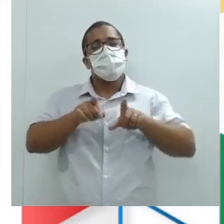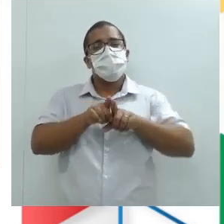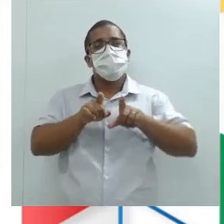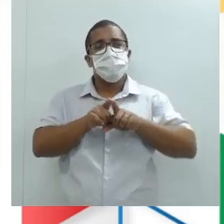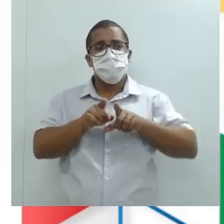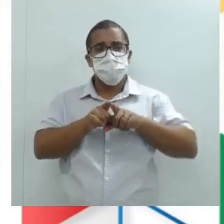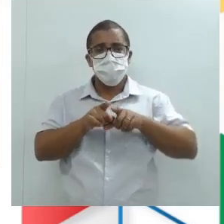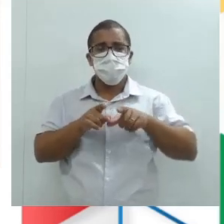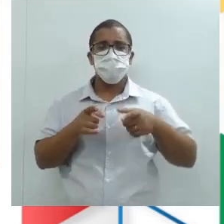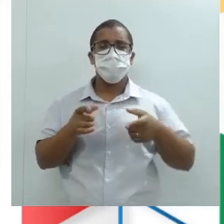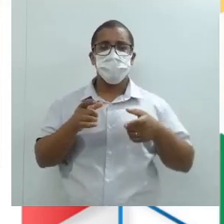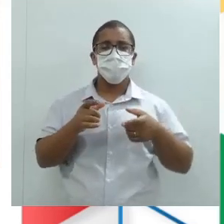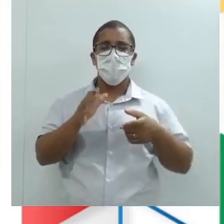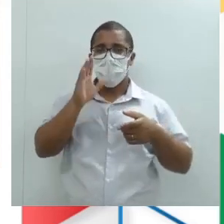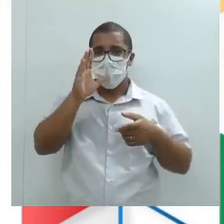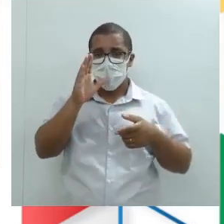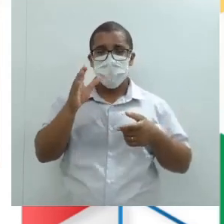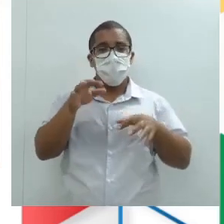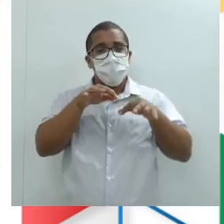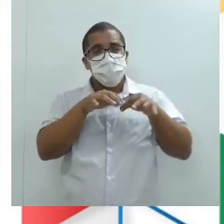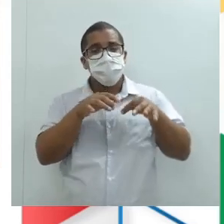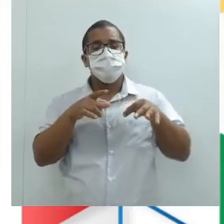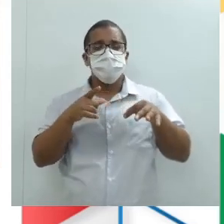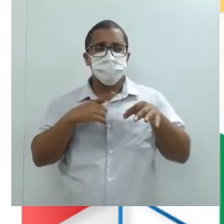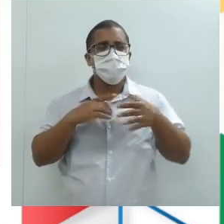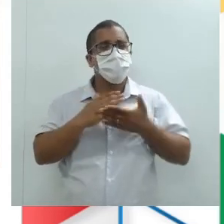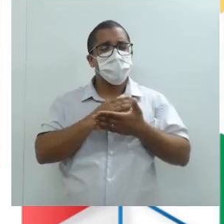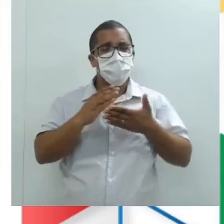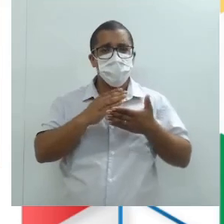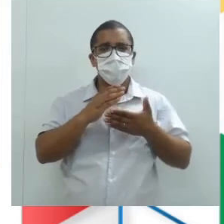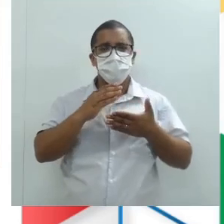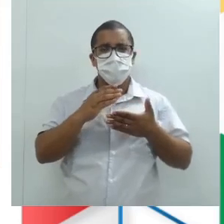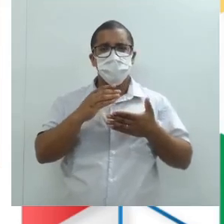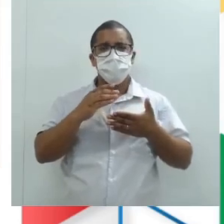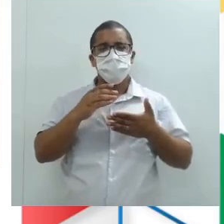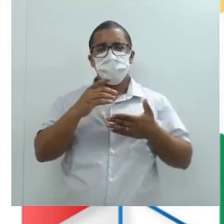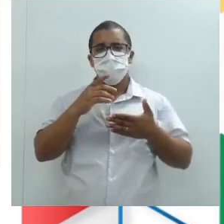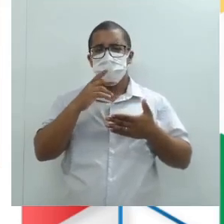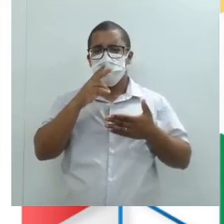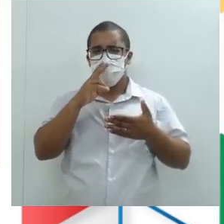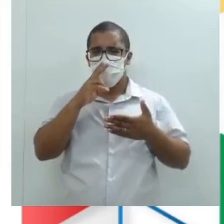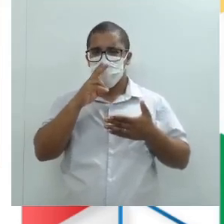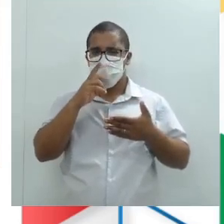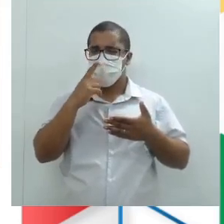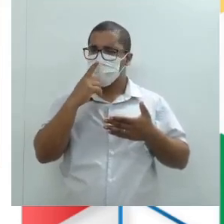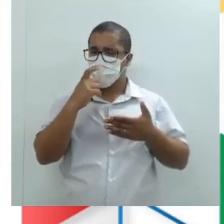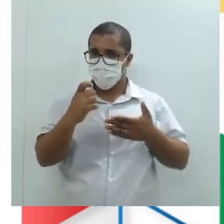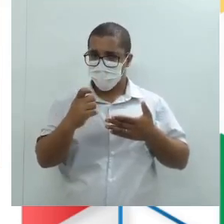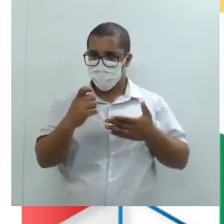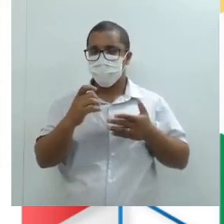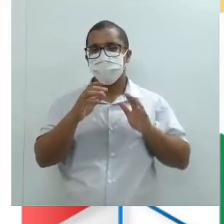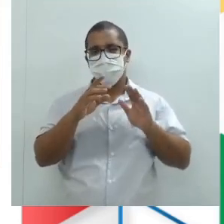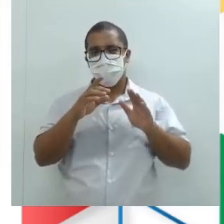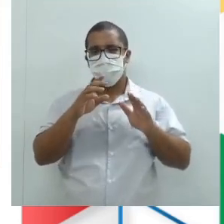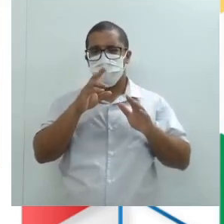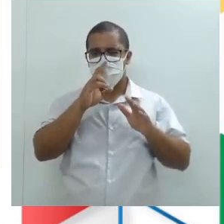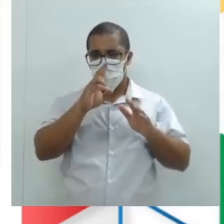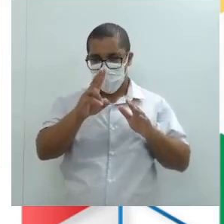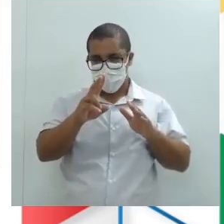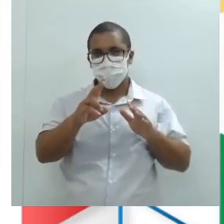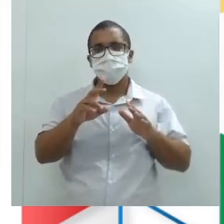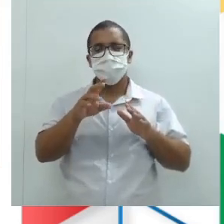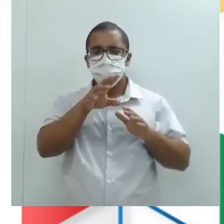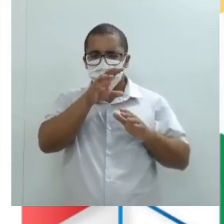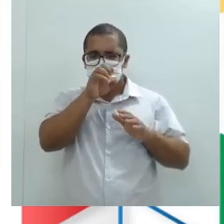órgãos sexuais, que tem odores mais intensificados. Os seios, eles vão aumentar de tamanho, tem